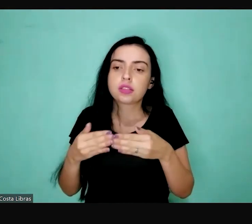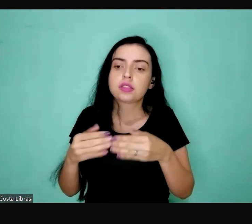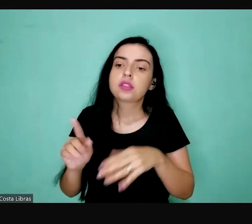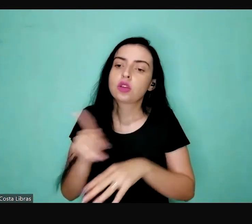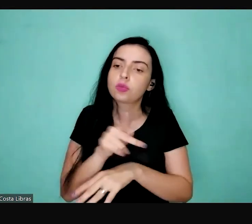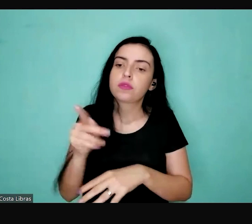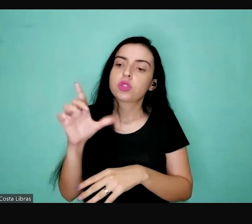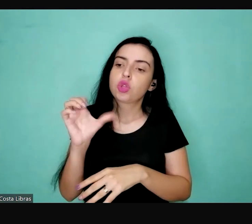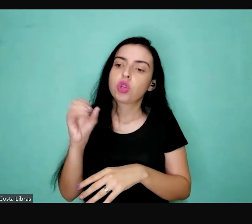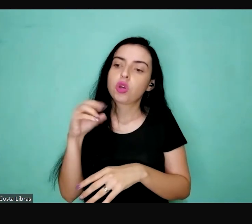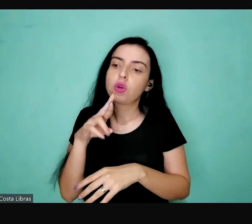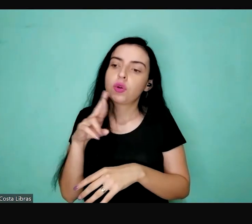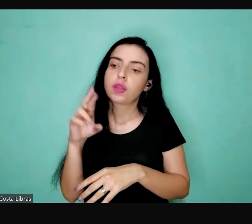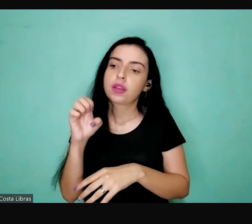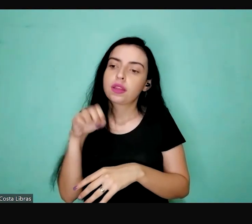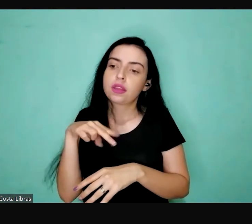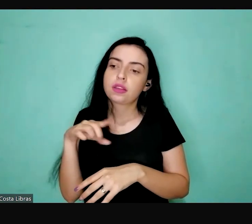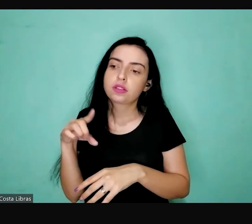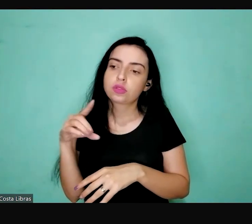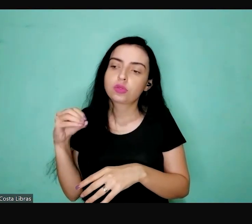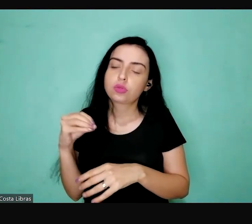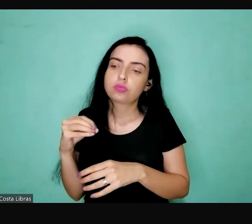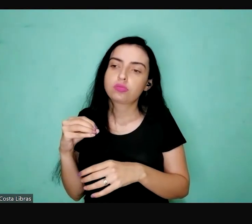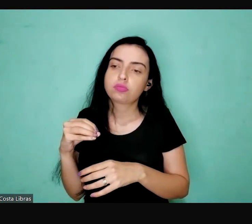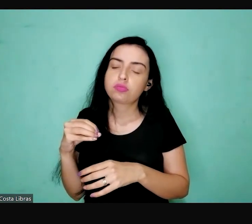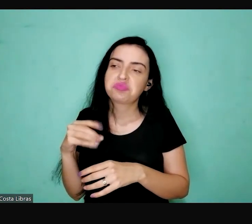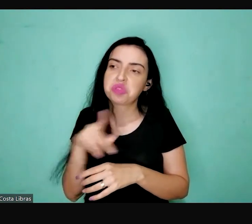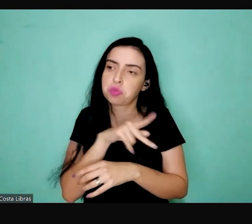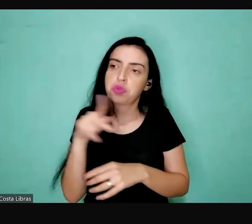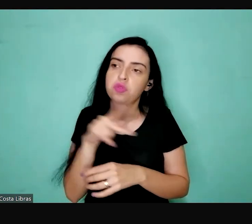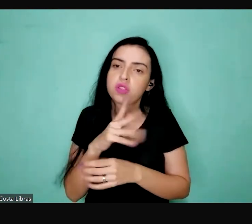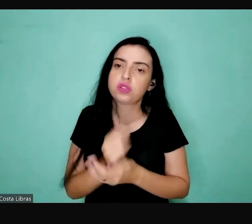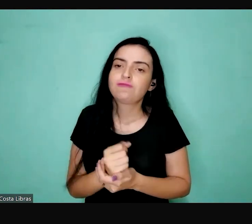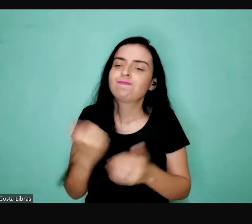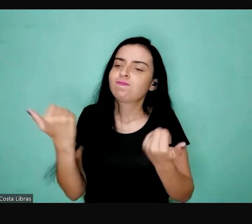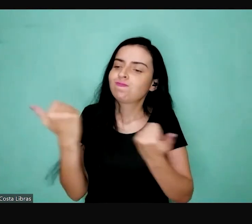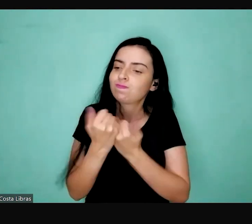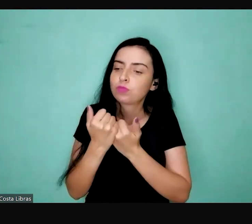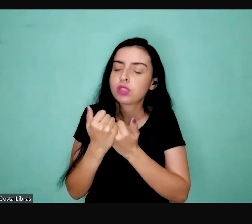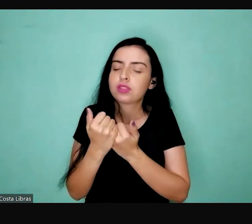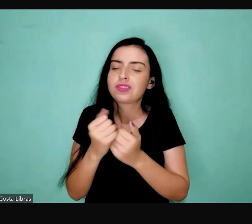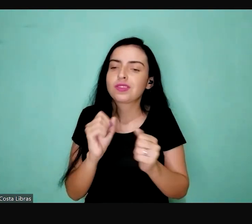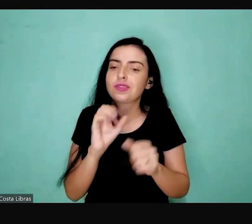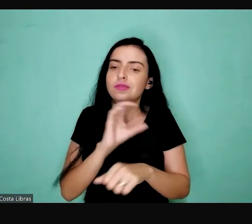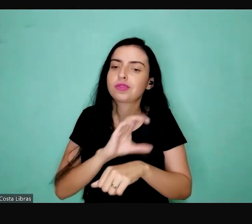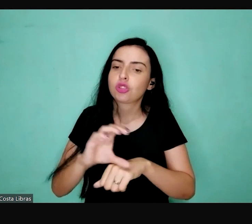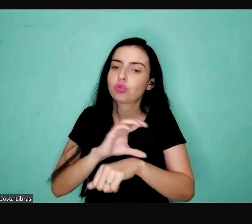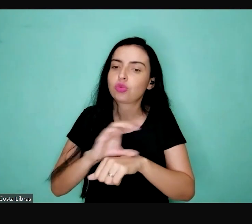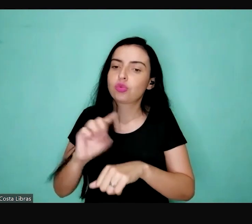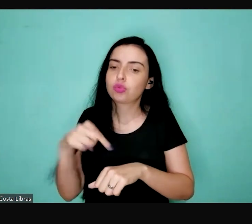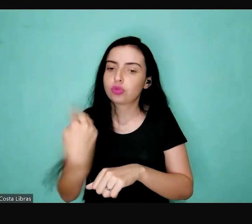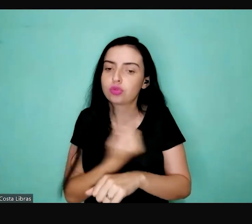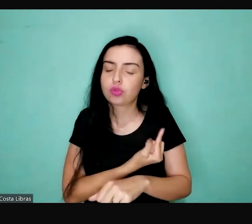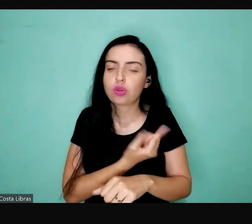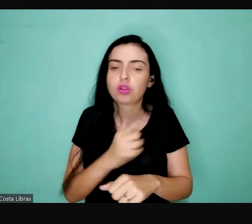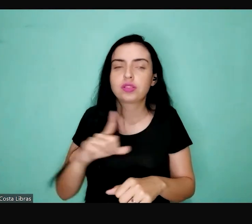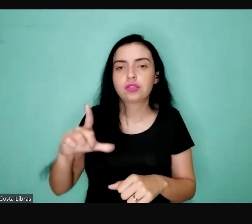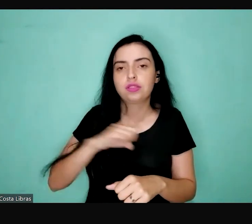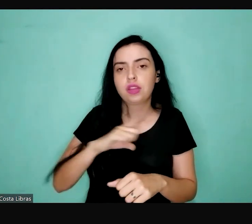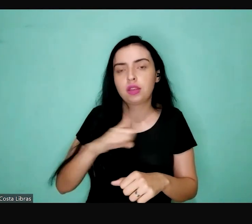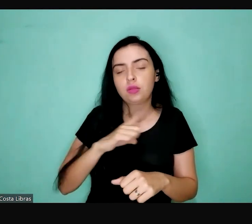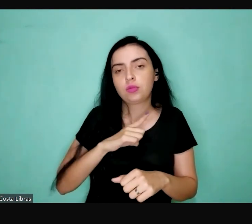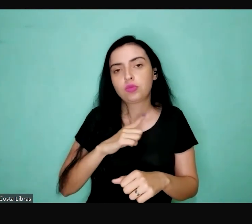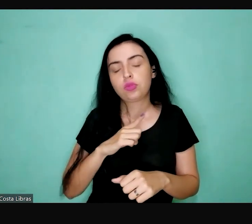aqui, né, o professor Lorenzo é um parceiro acadêmico nosso, inclusive nós temos